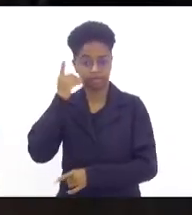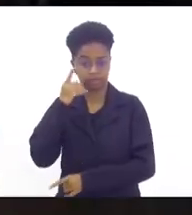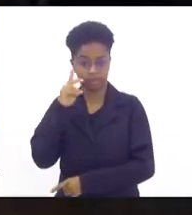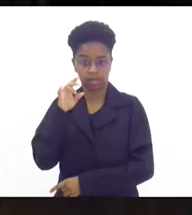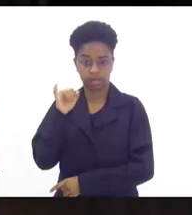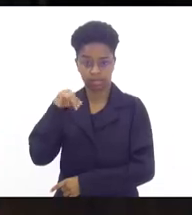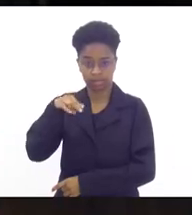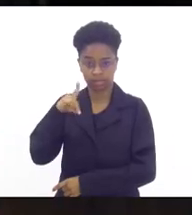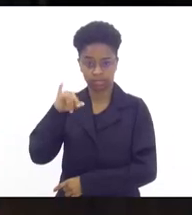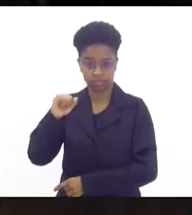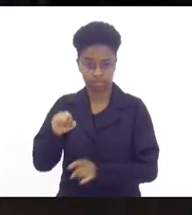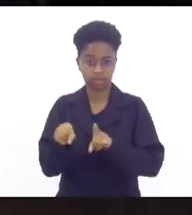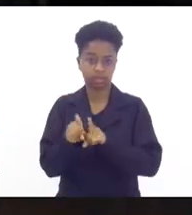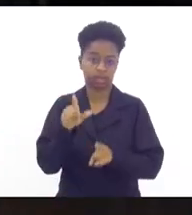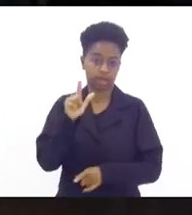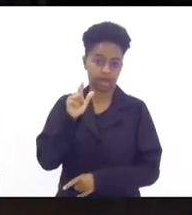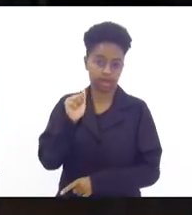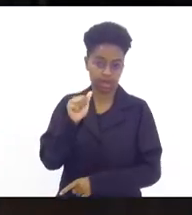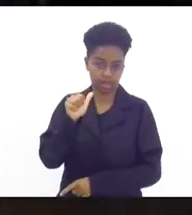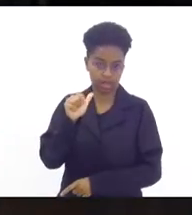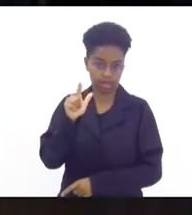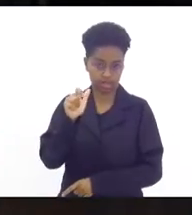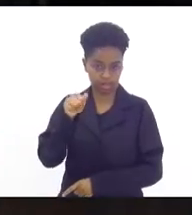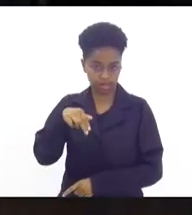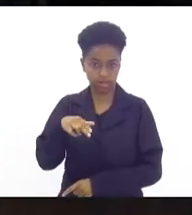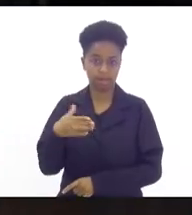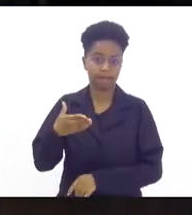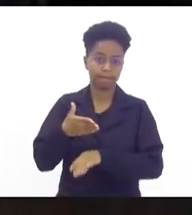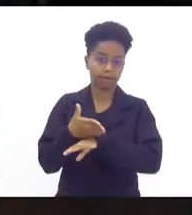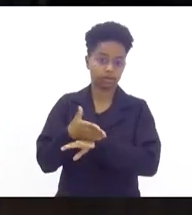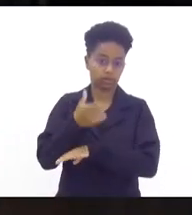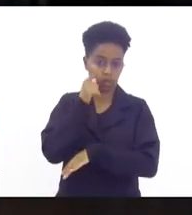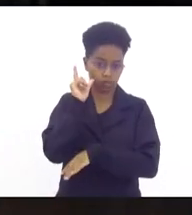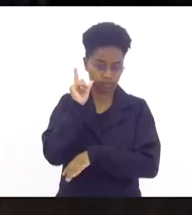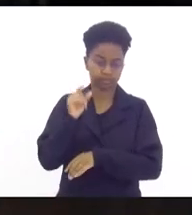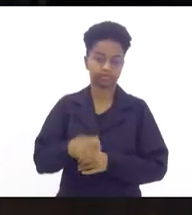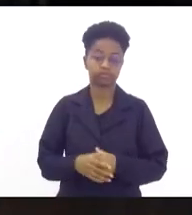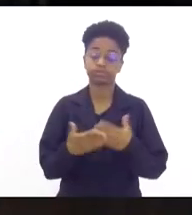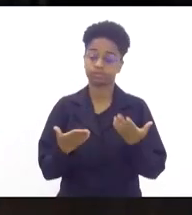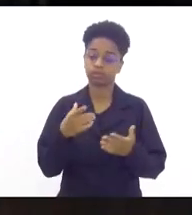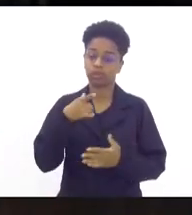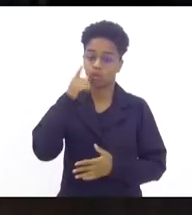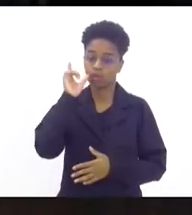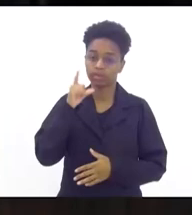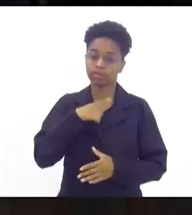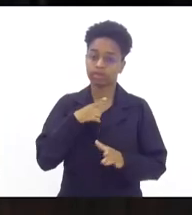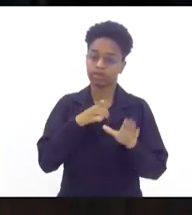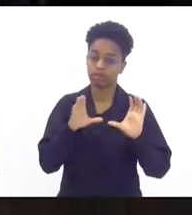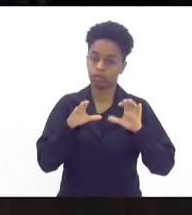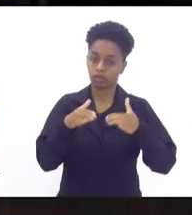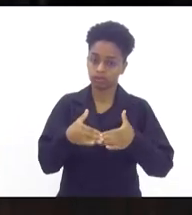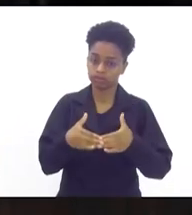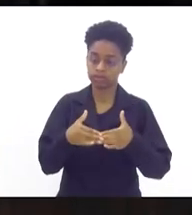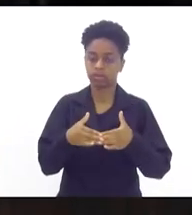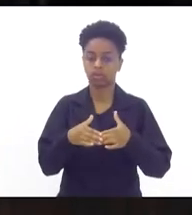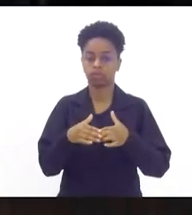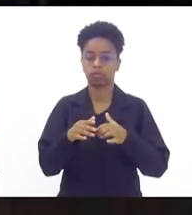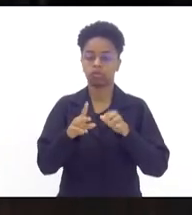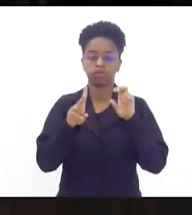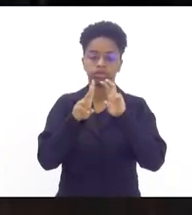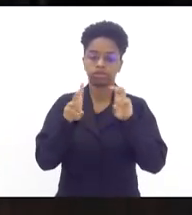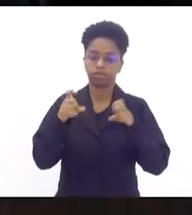Alan se encontravam presente ontem nós tivemos uma audiência aqui pela comissão de segurança que tratava da questão